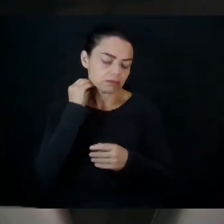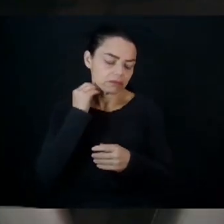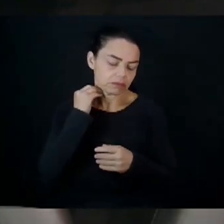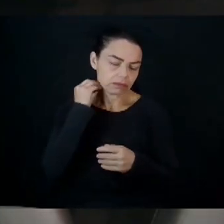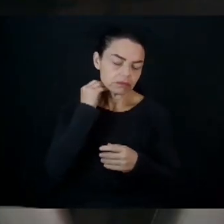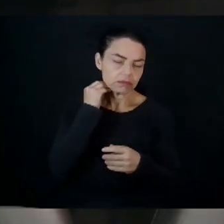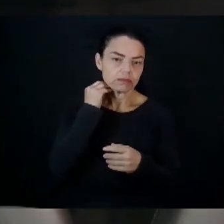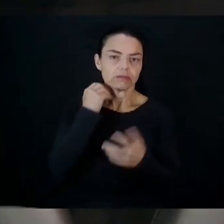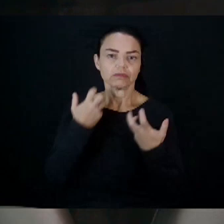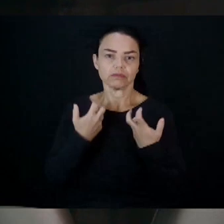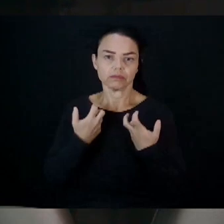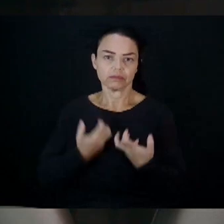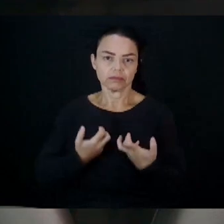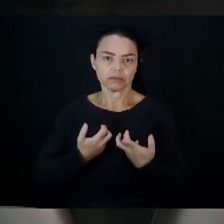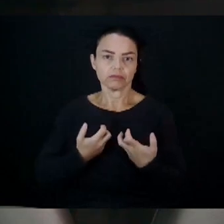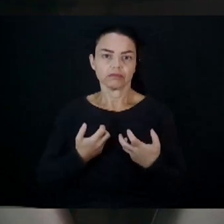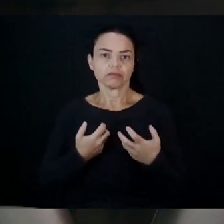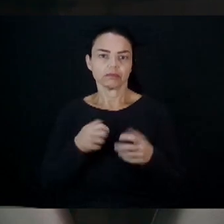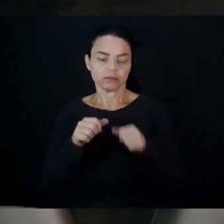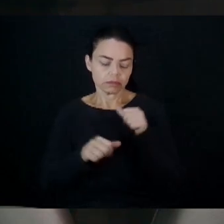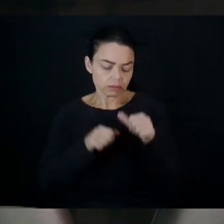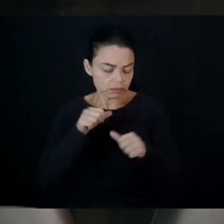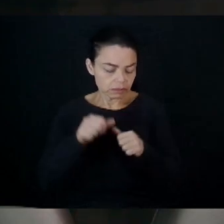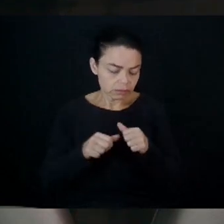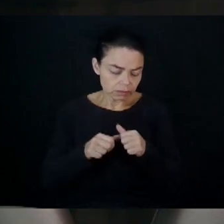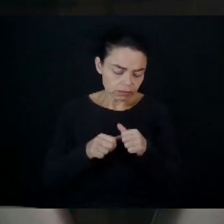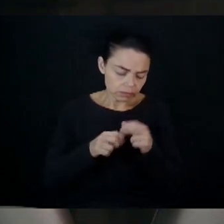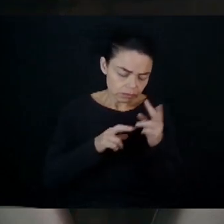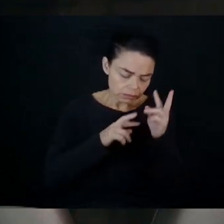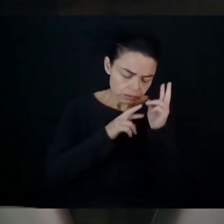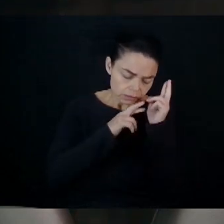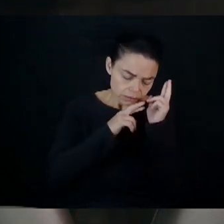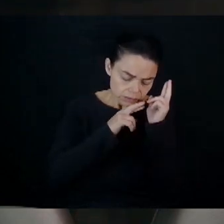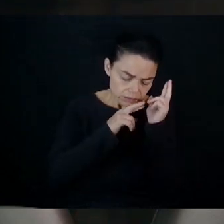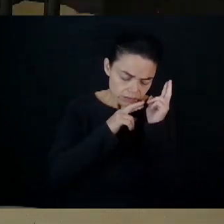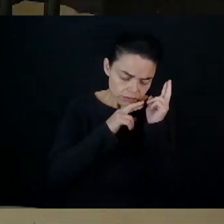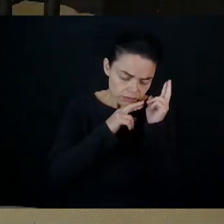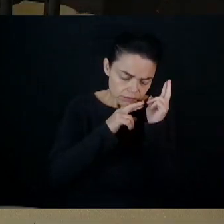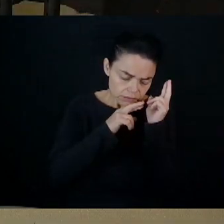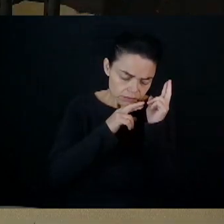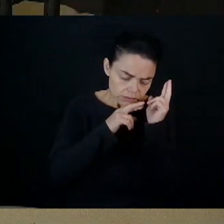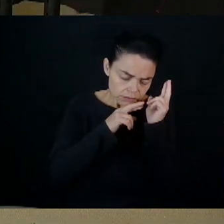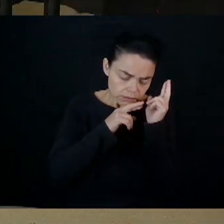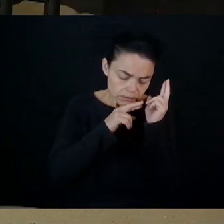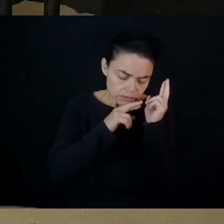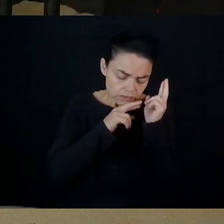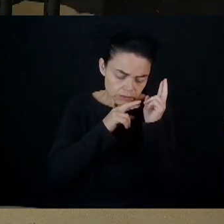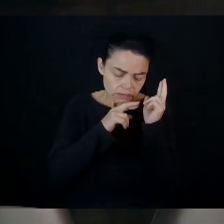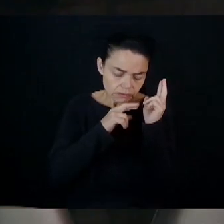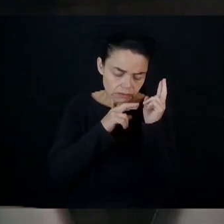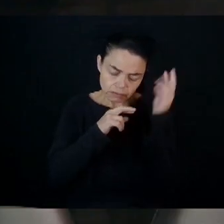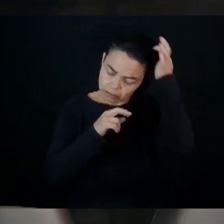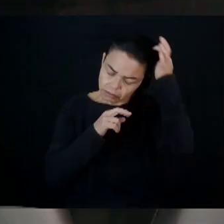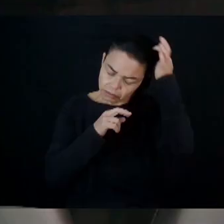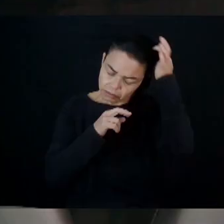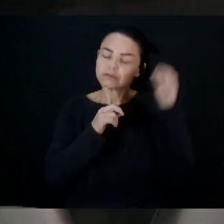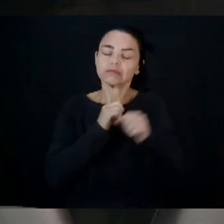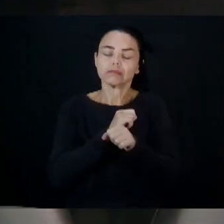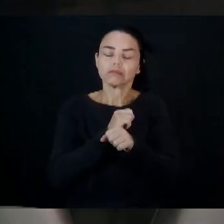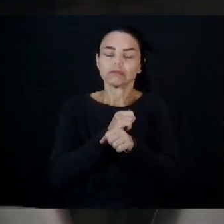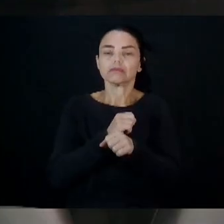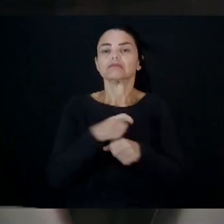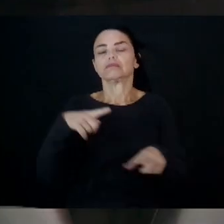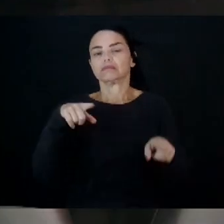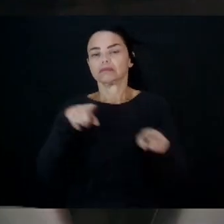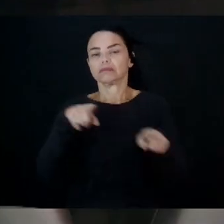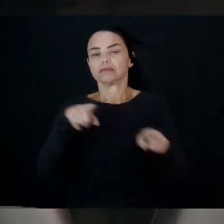e também a questão do sono também, ela vem entremeada, né? Faz todo Porque sentido. Com essa questão hormonal também você tem um